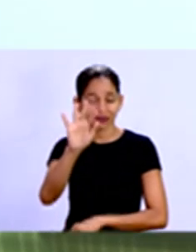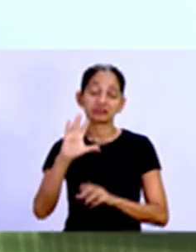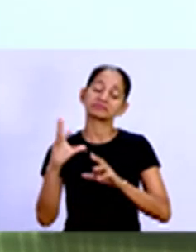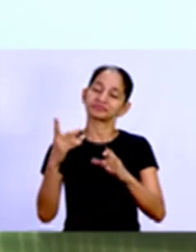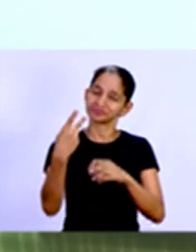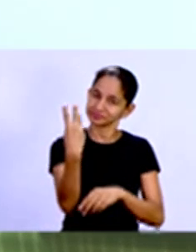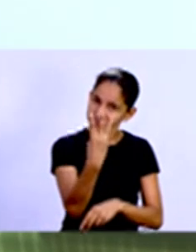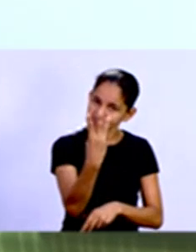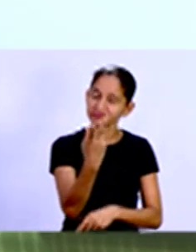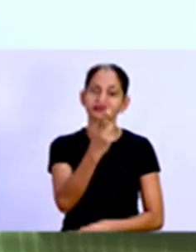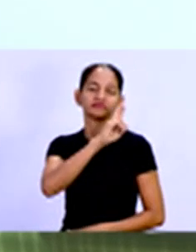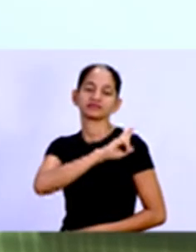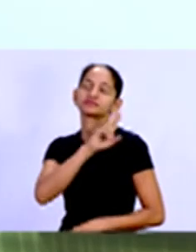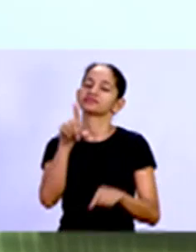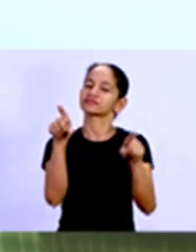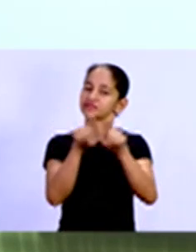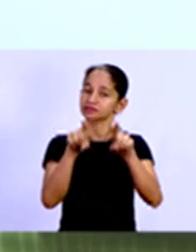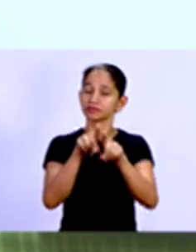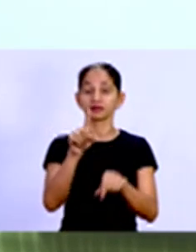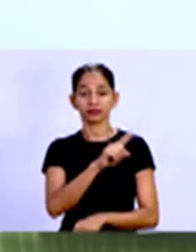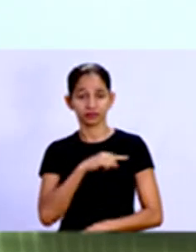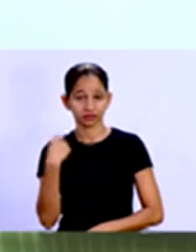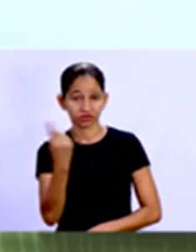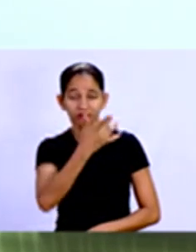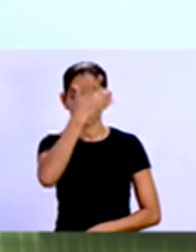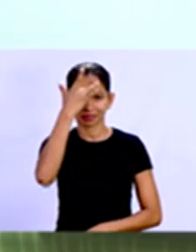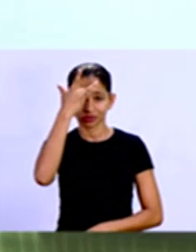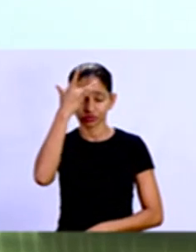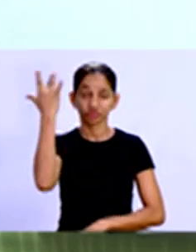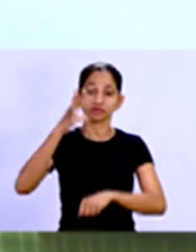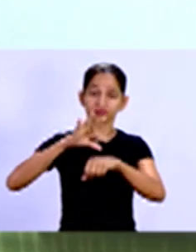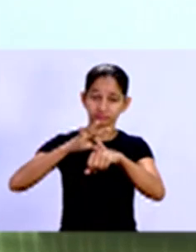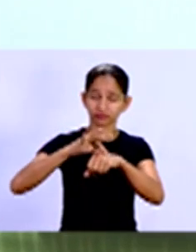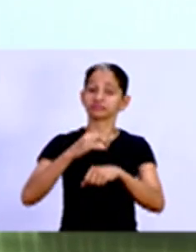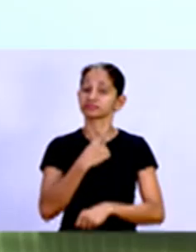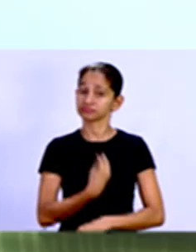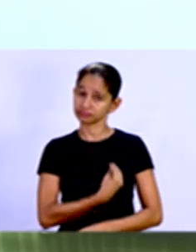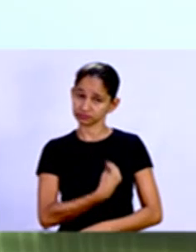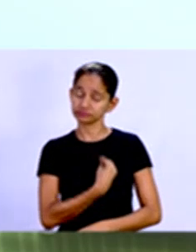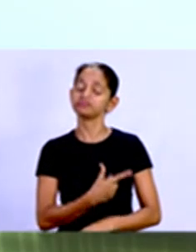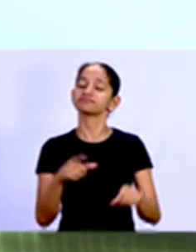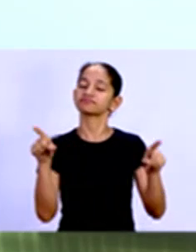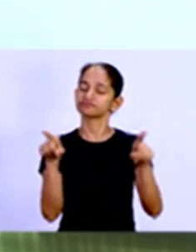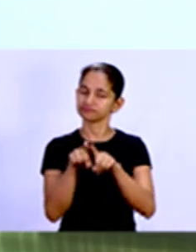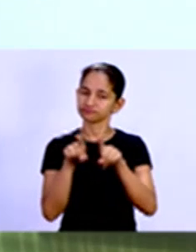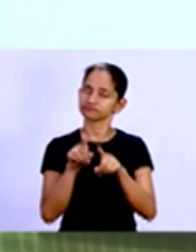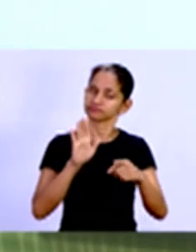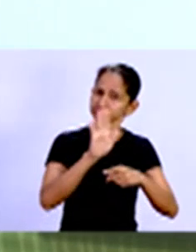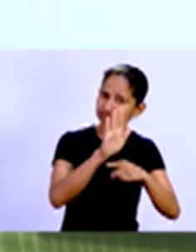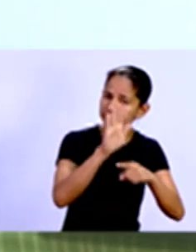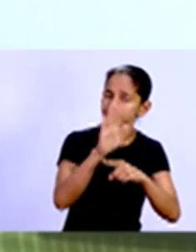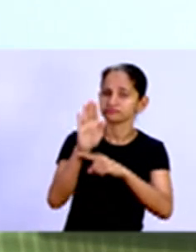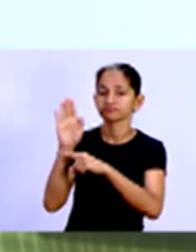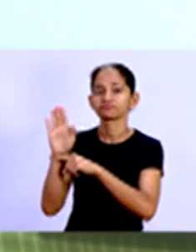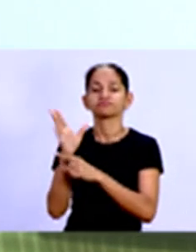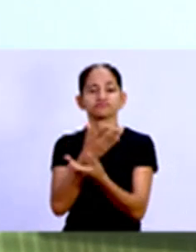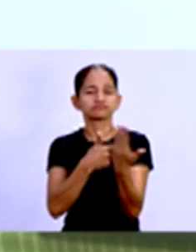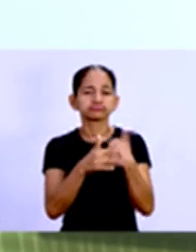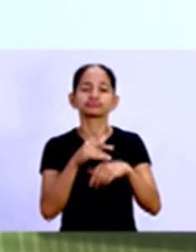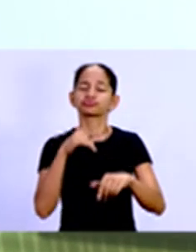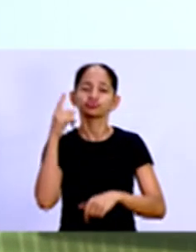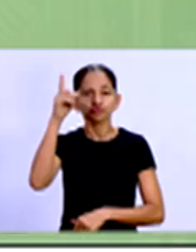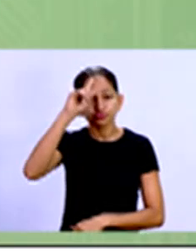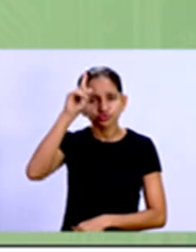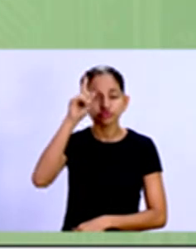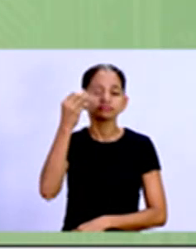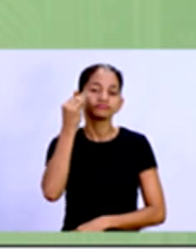idosos. E nós, enquanto comunidades, também temos dever com esses idosos nas nossas atividades